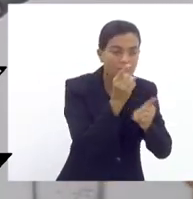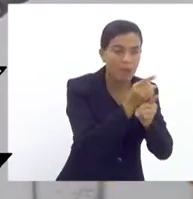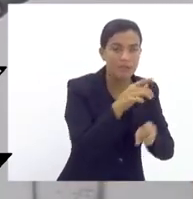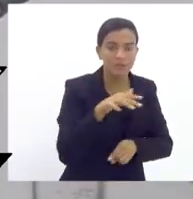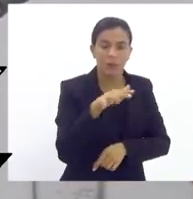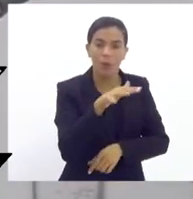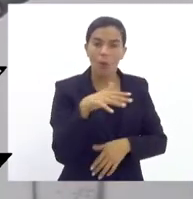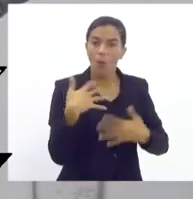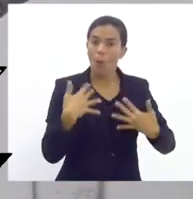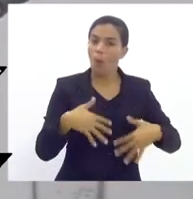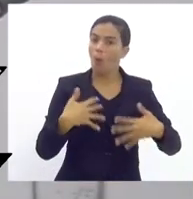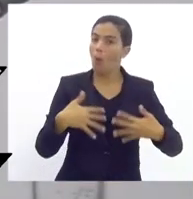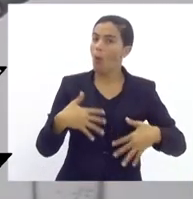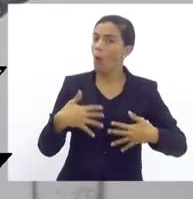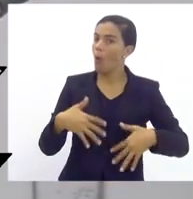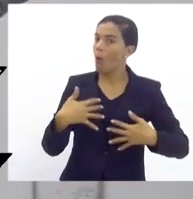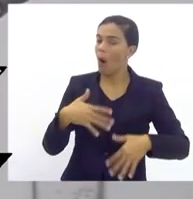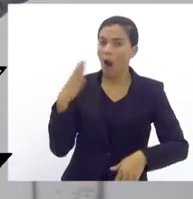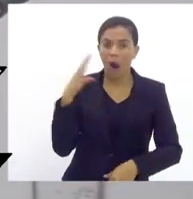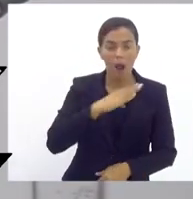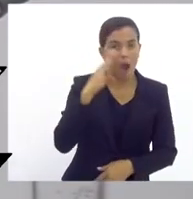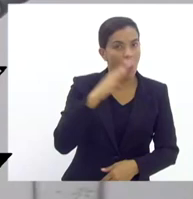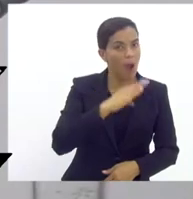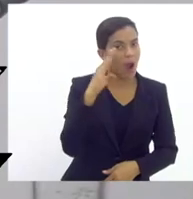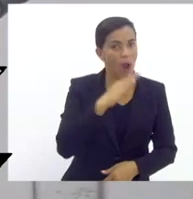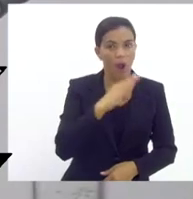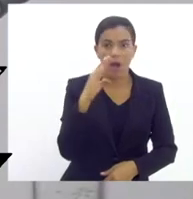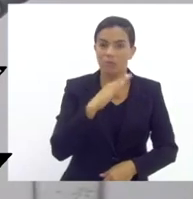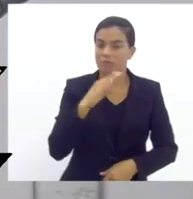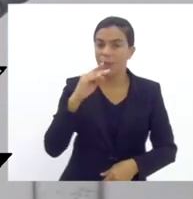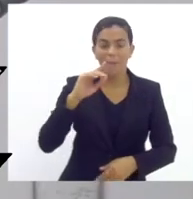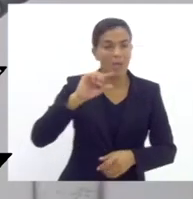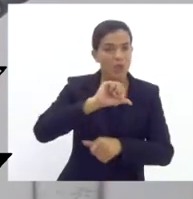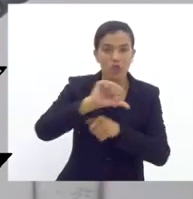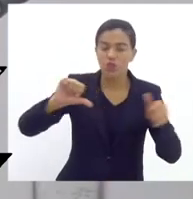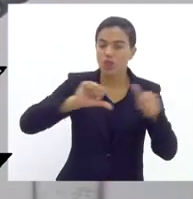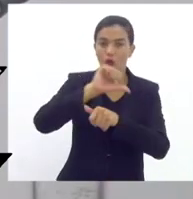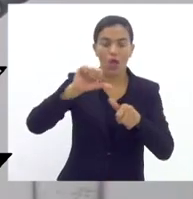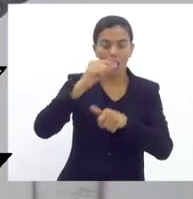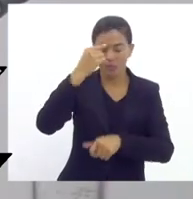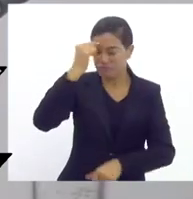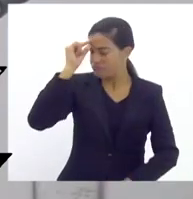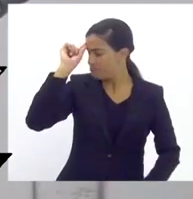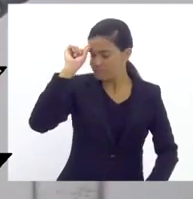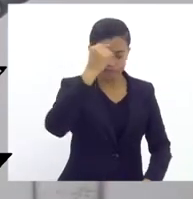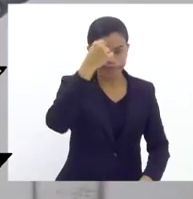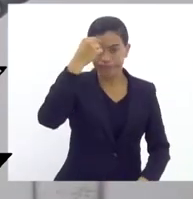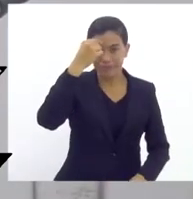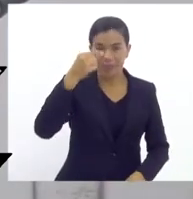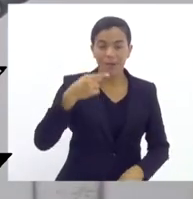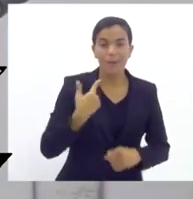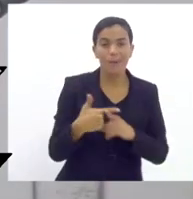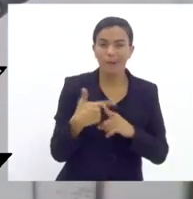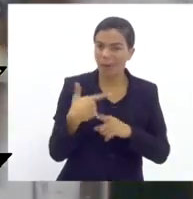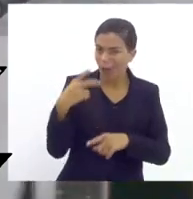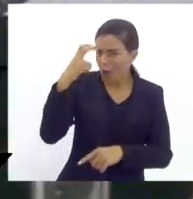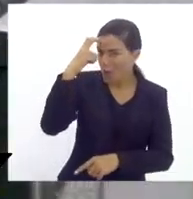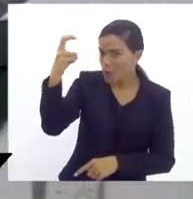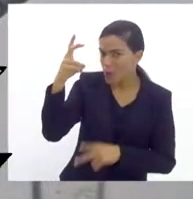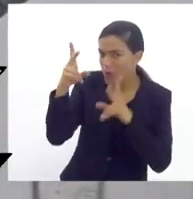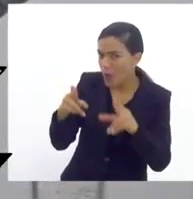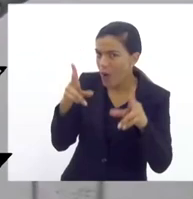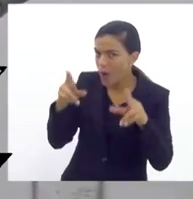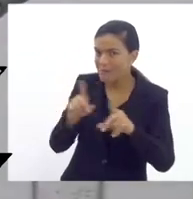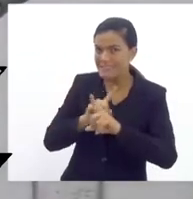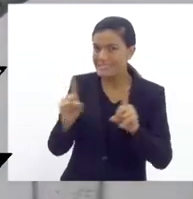a gente precisava logo trocar de chips logo entendeu não vai poder andar do jeito da nossa cultura não vai